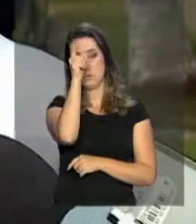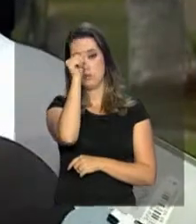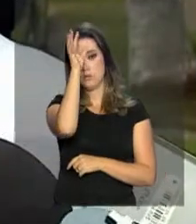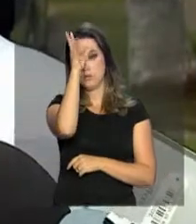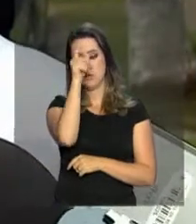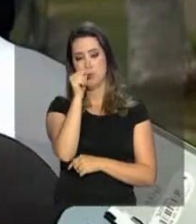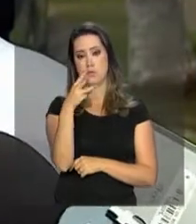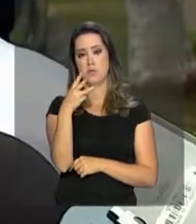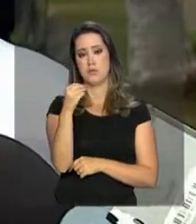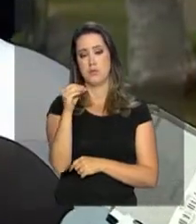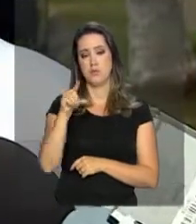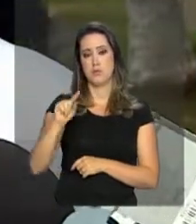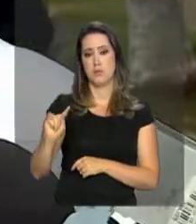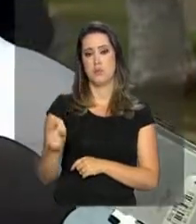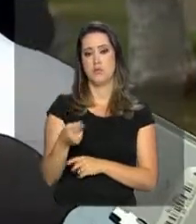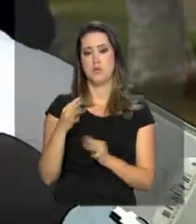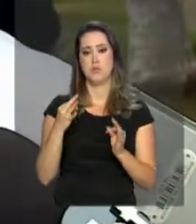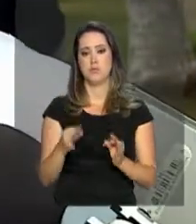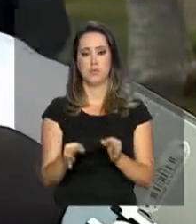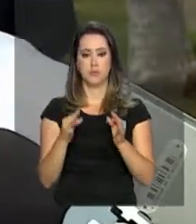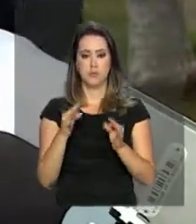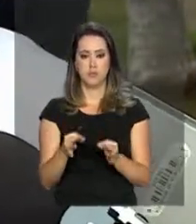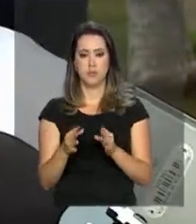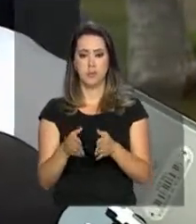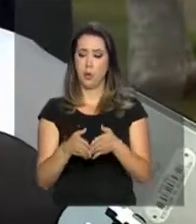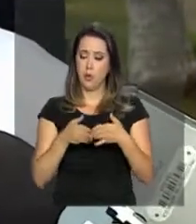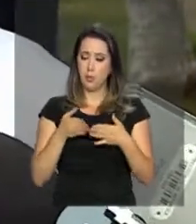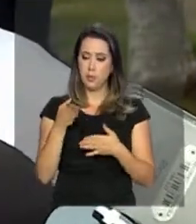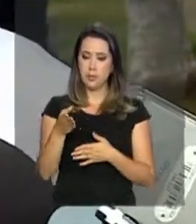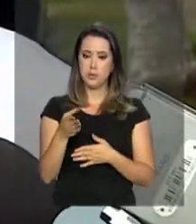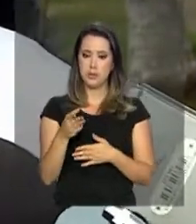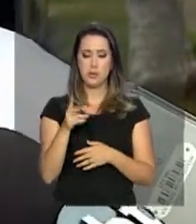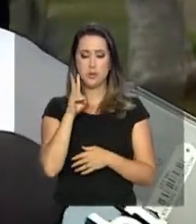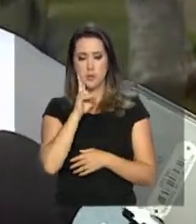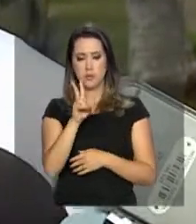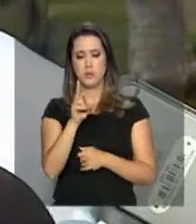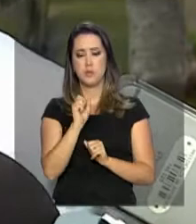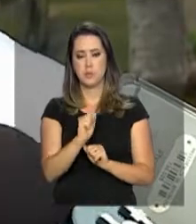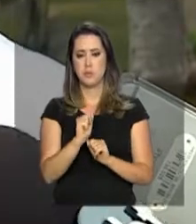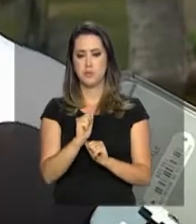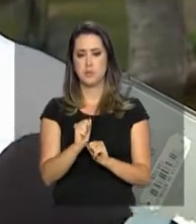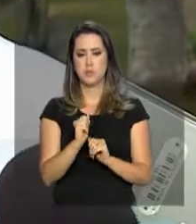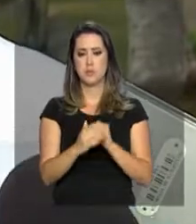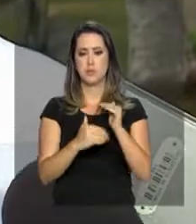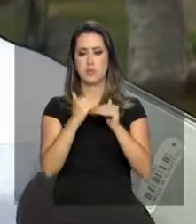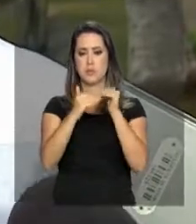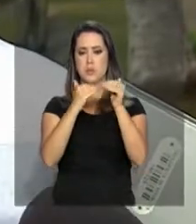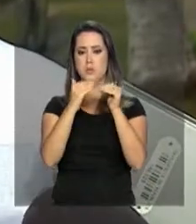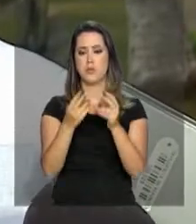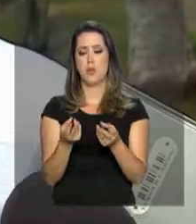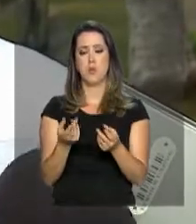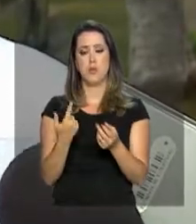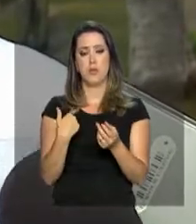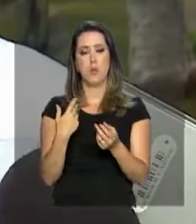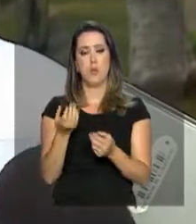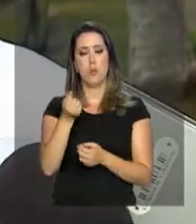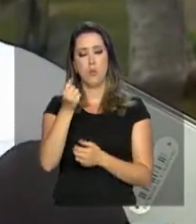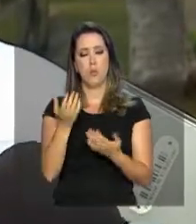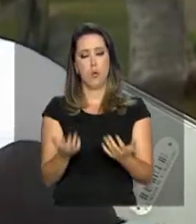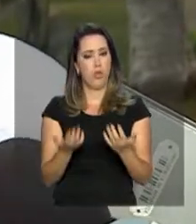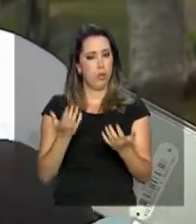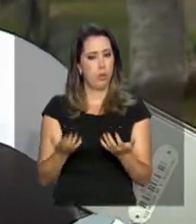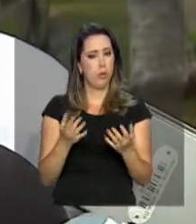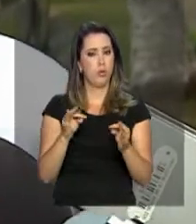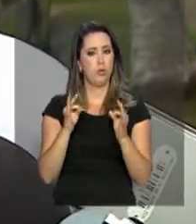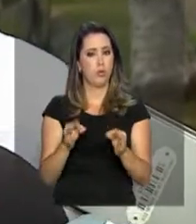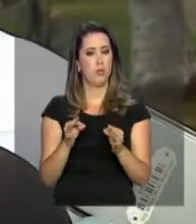de 300 mil toneladas ano e eu pedi que eles examinassem a possibilidade de aumentar essa cota é já que